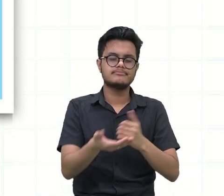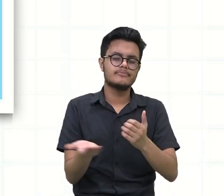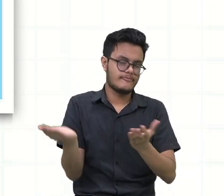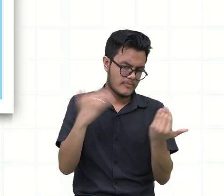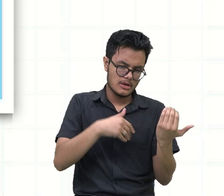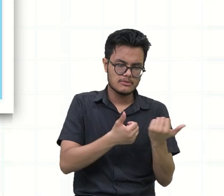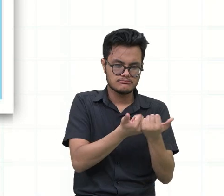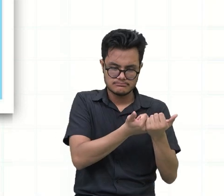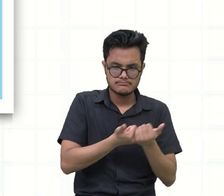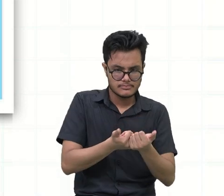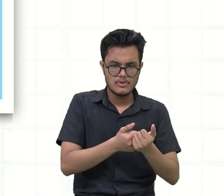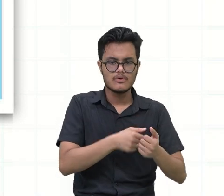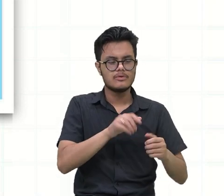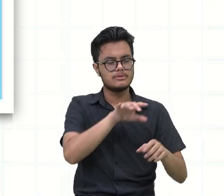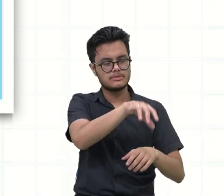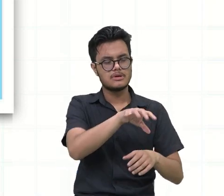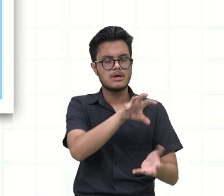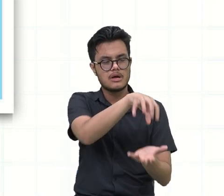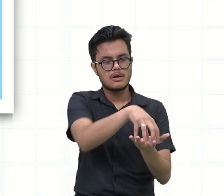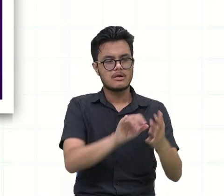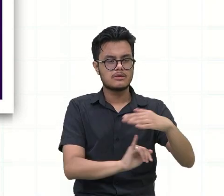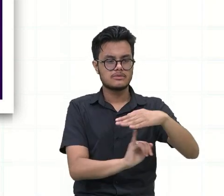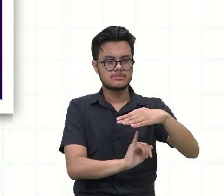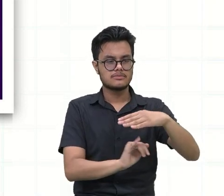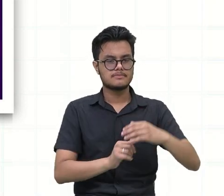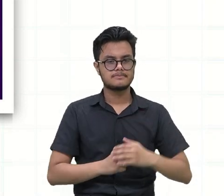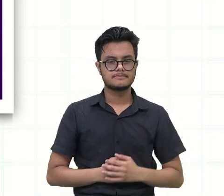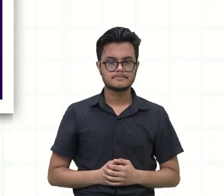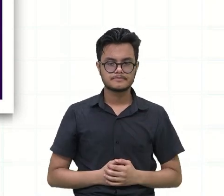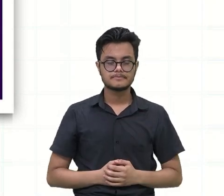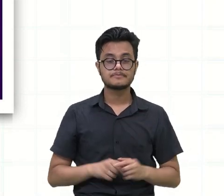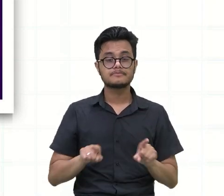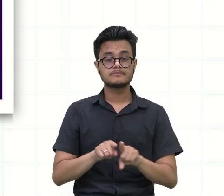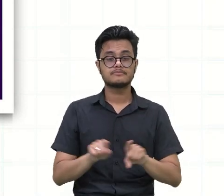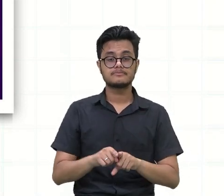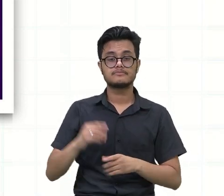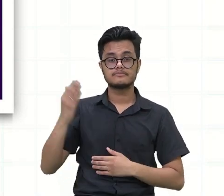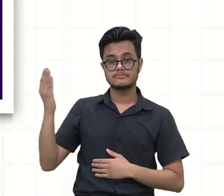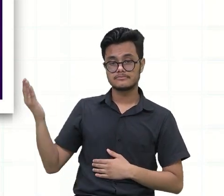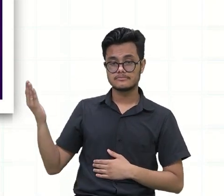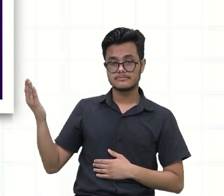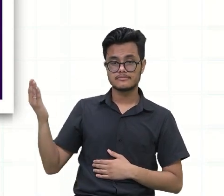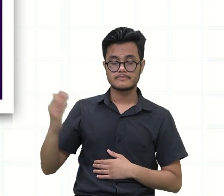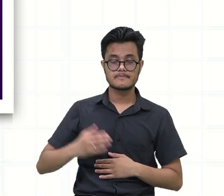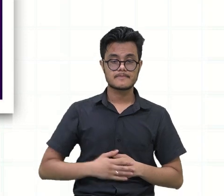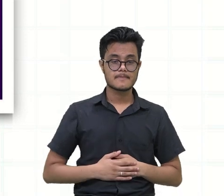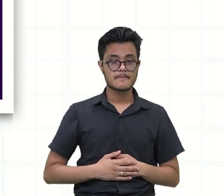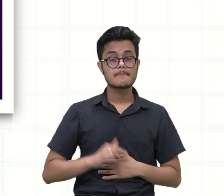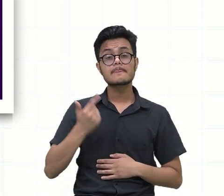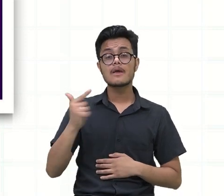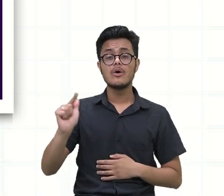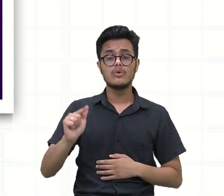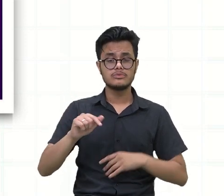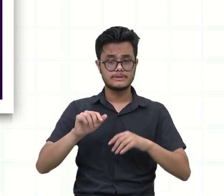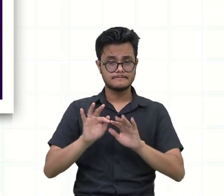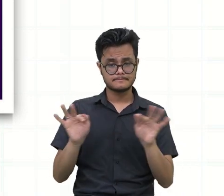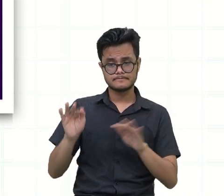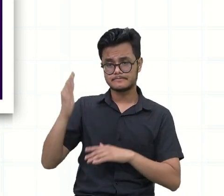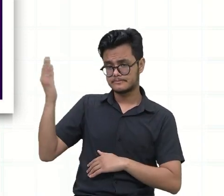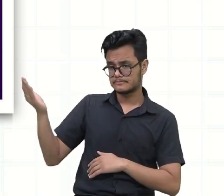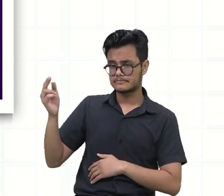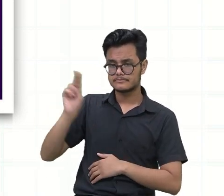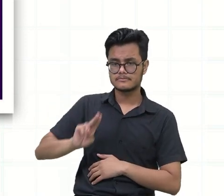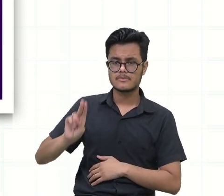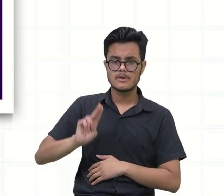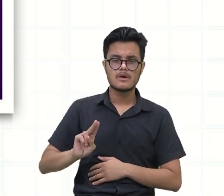amigos aí dessa associação. Temos também uma outra aqui, uma outra frase, né,